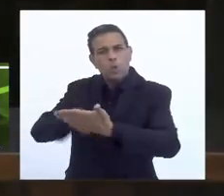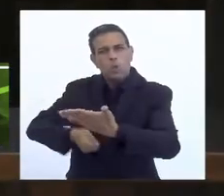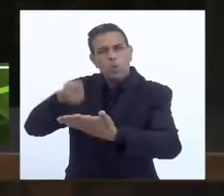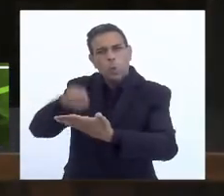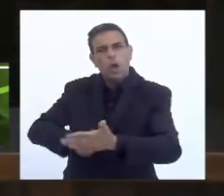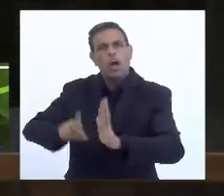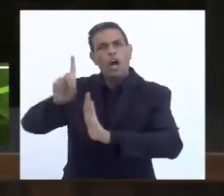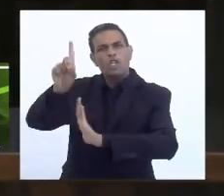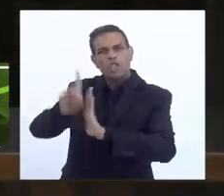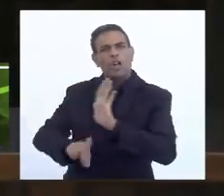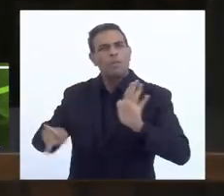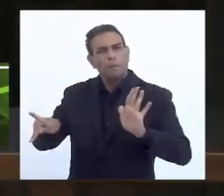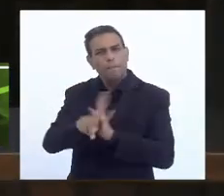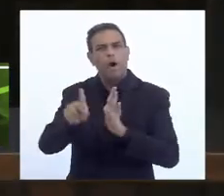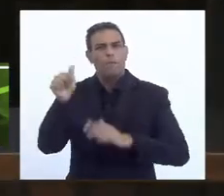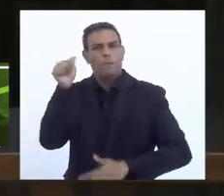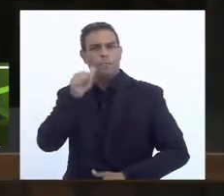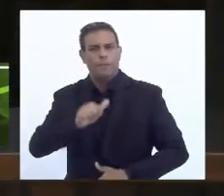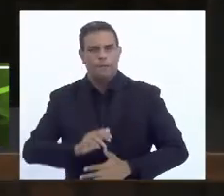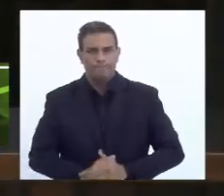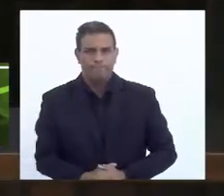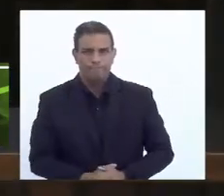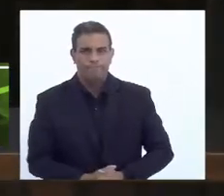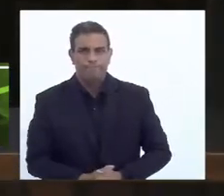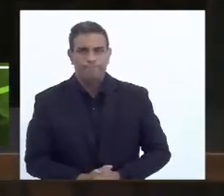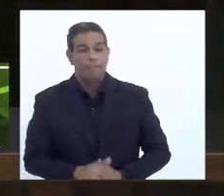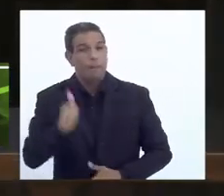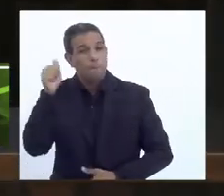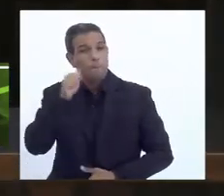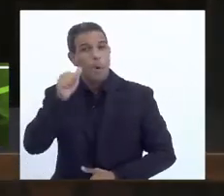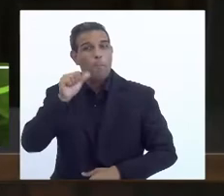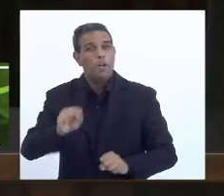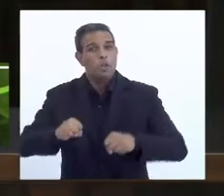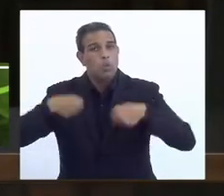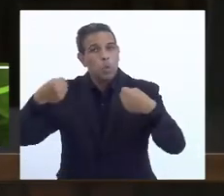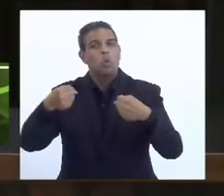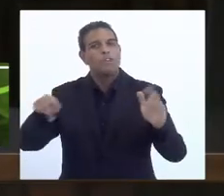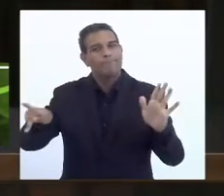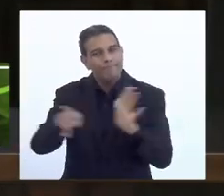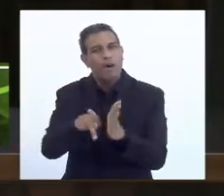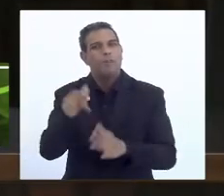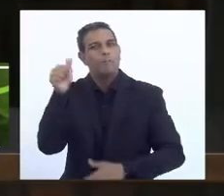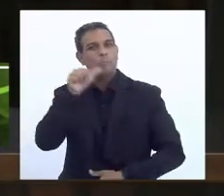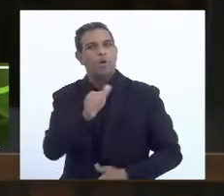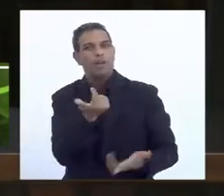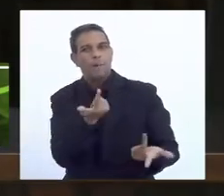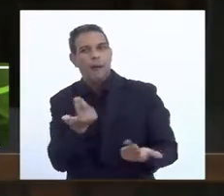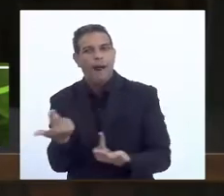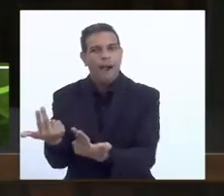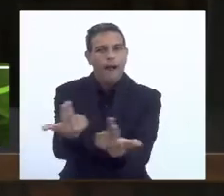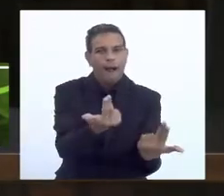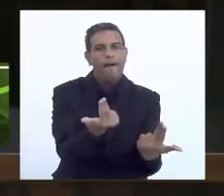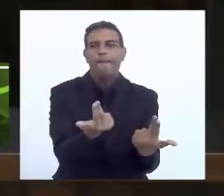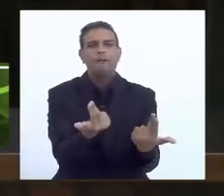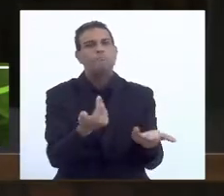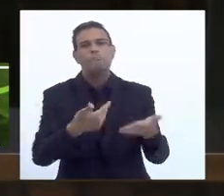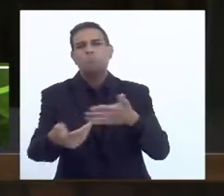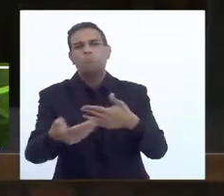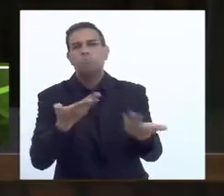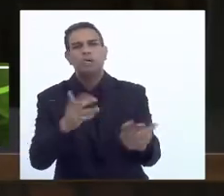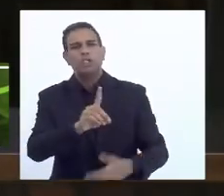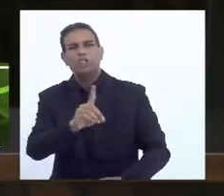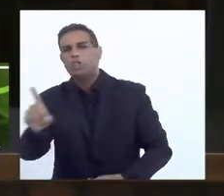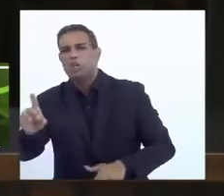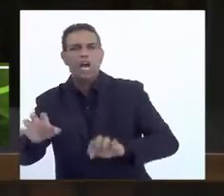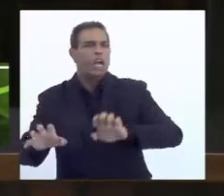pelas mulheres. Mulheres que lutamos por mulheres. independente